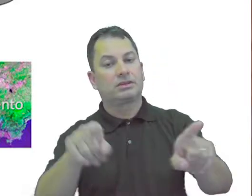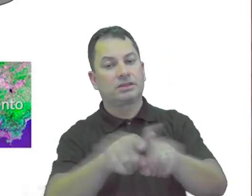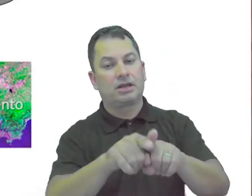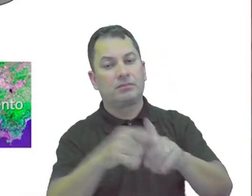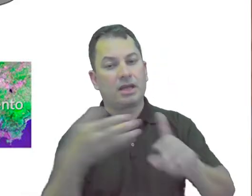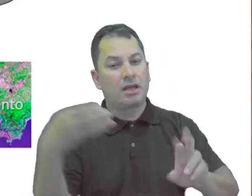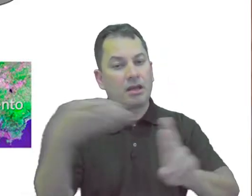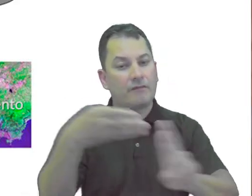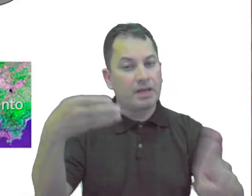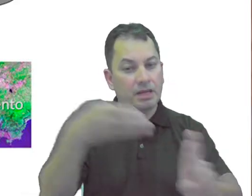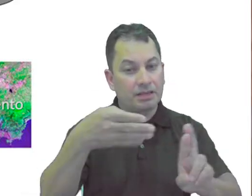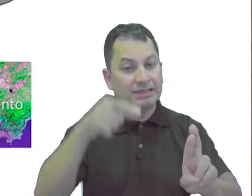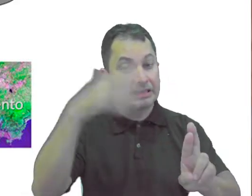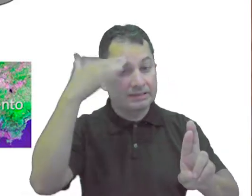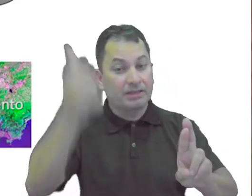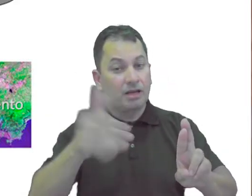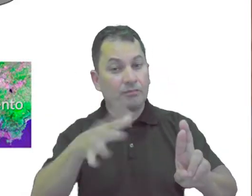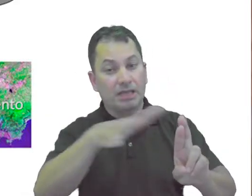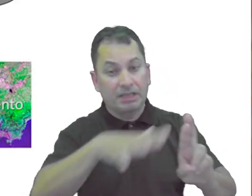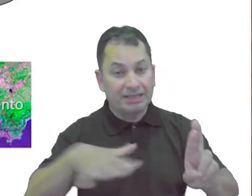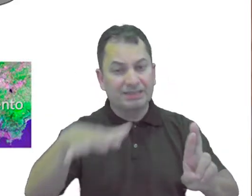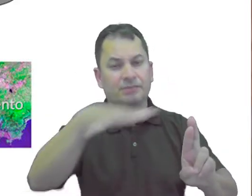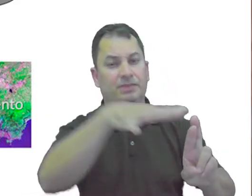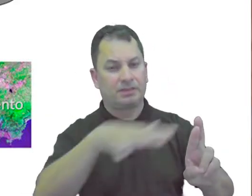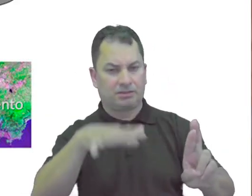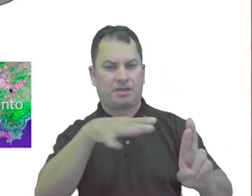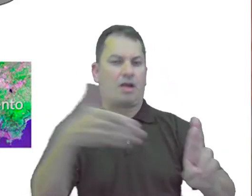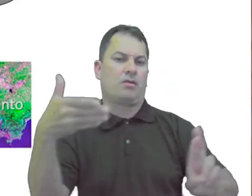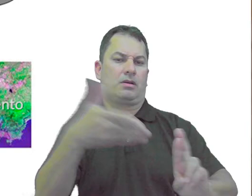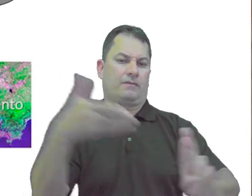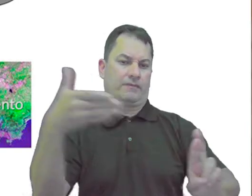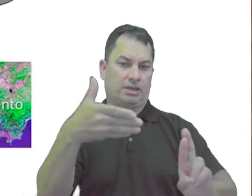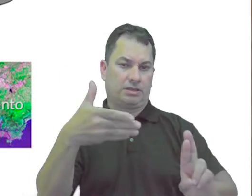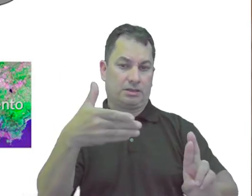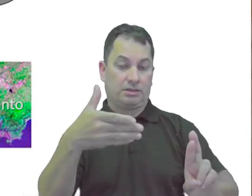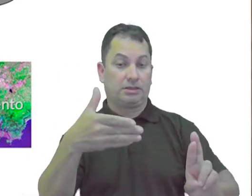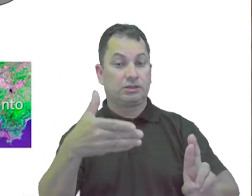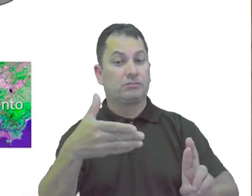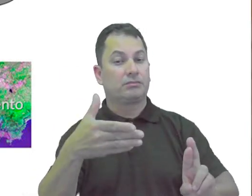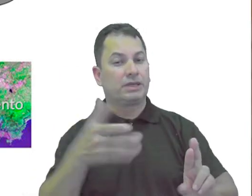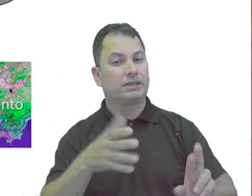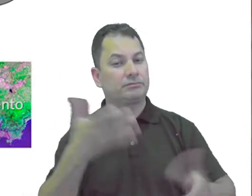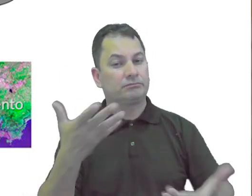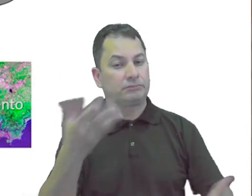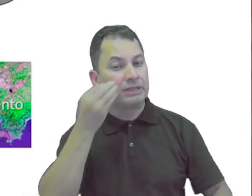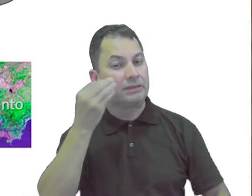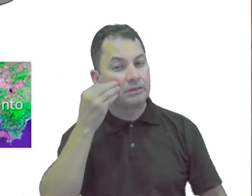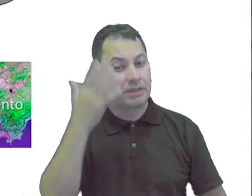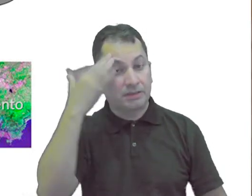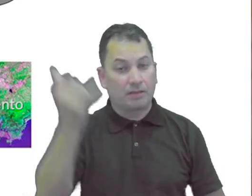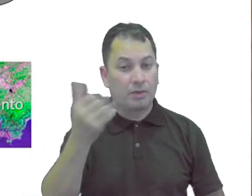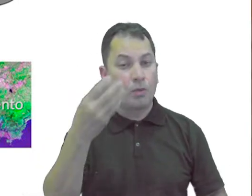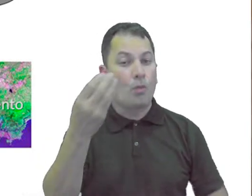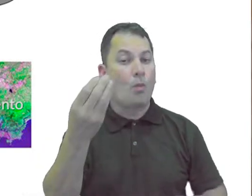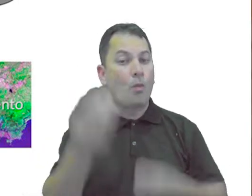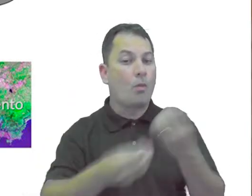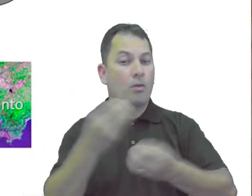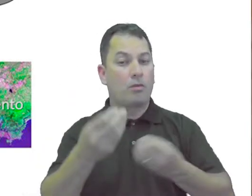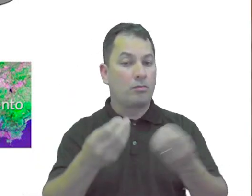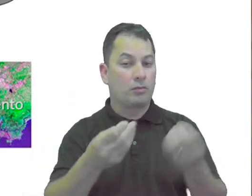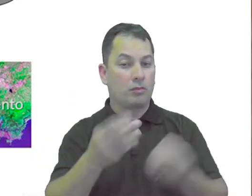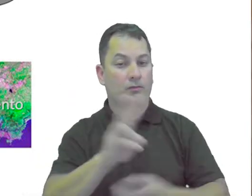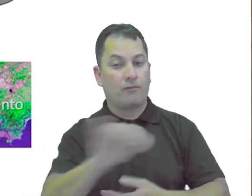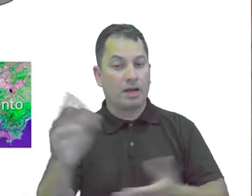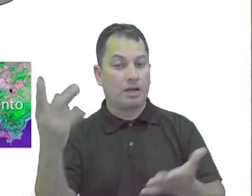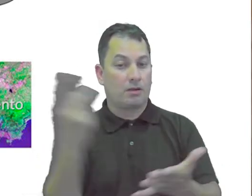georreferenciamento é estabelecer uma referência espacial para os eventos, né, de saúde ou os